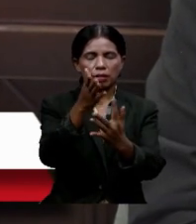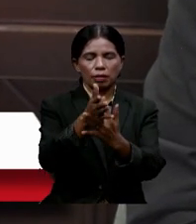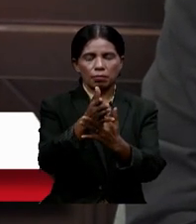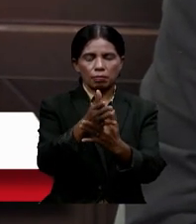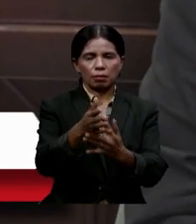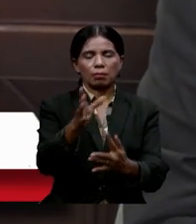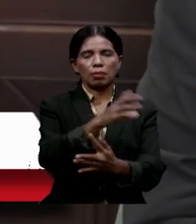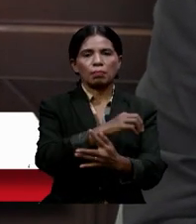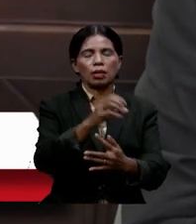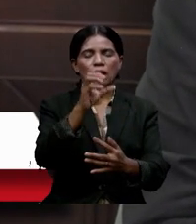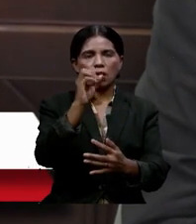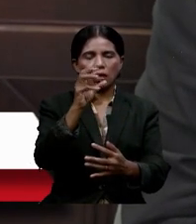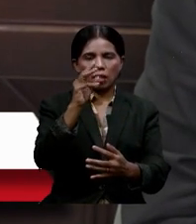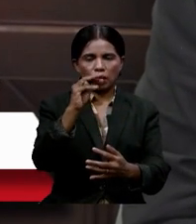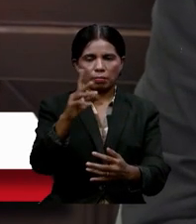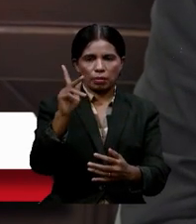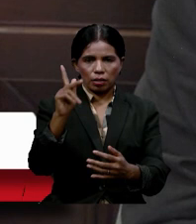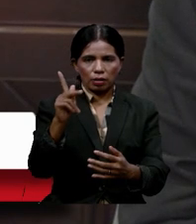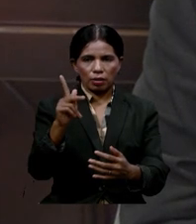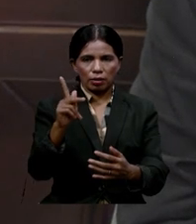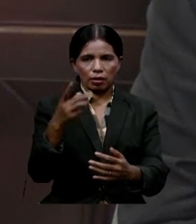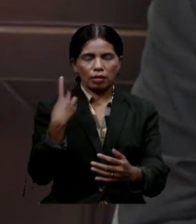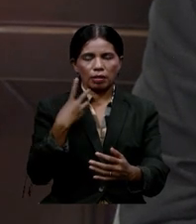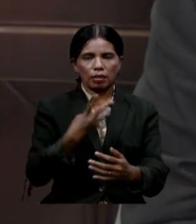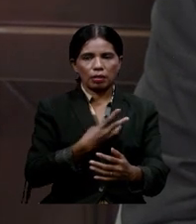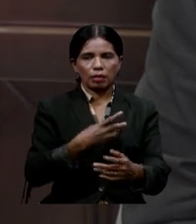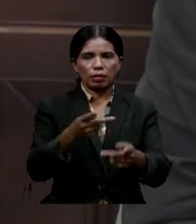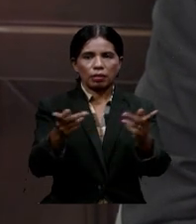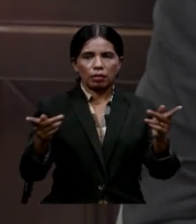WTO padahal kita maksud